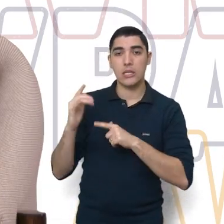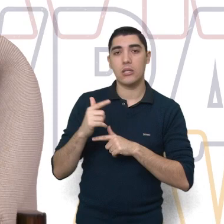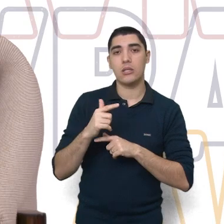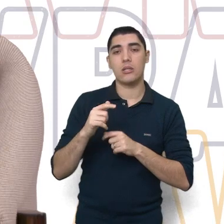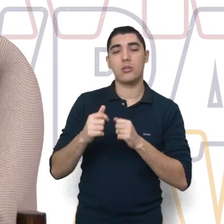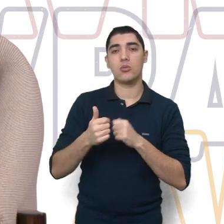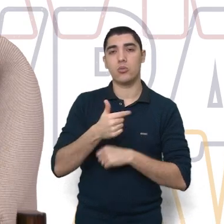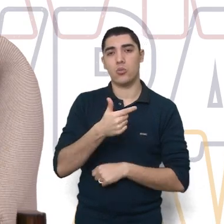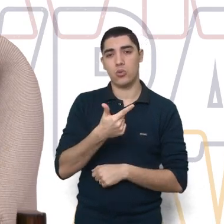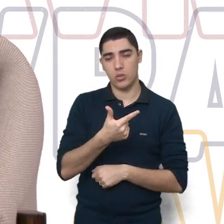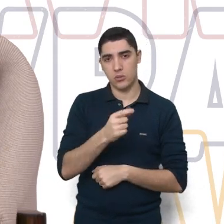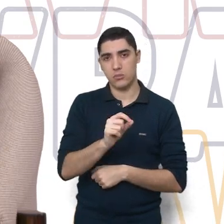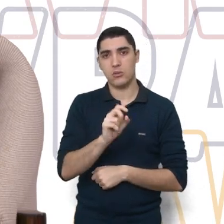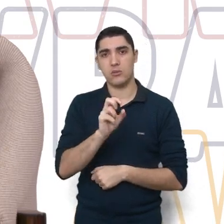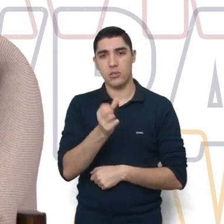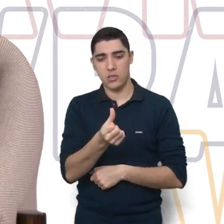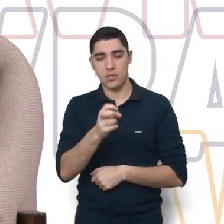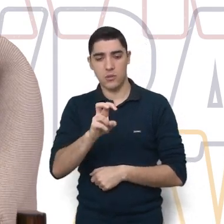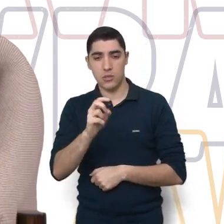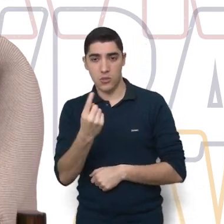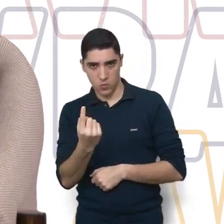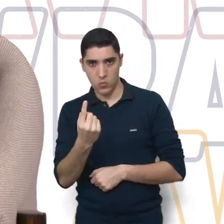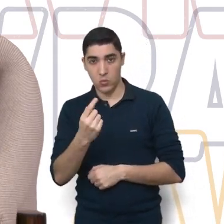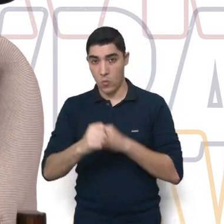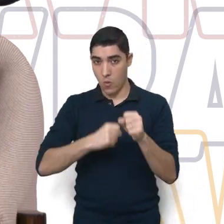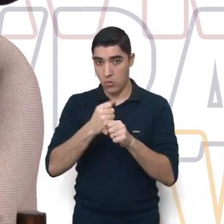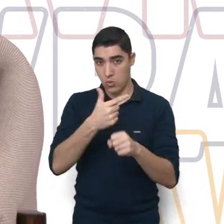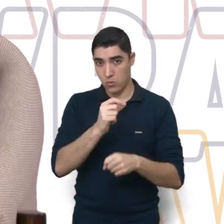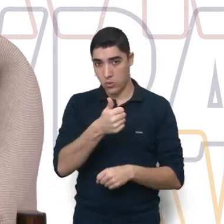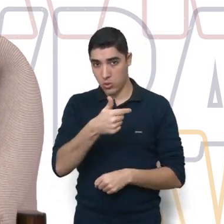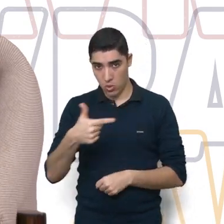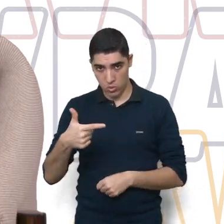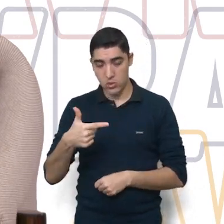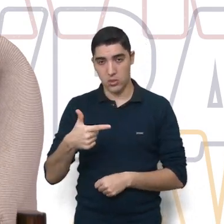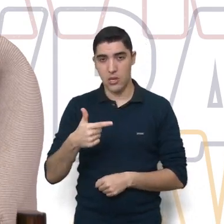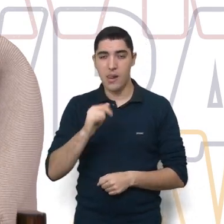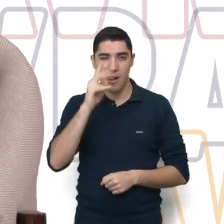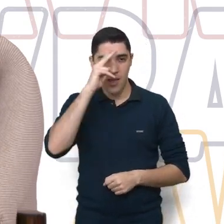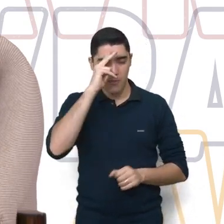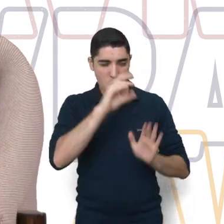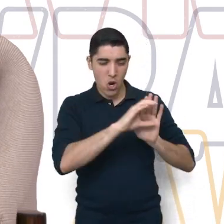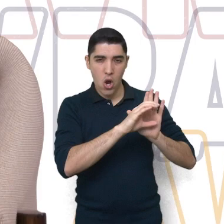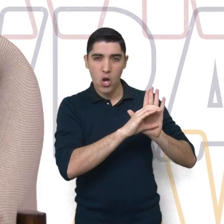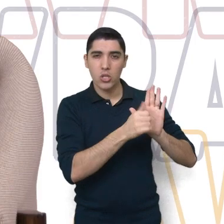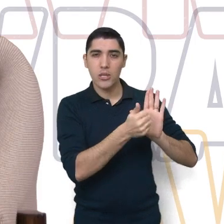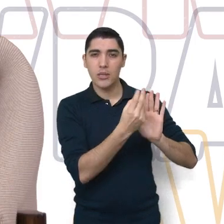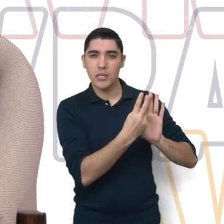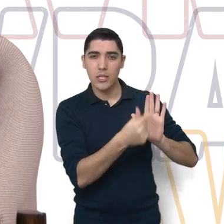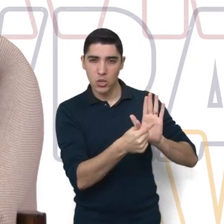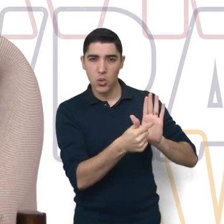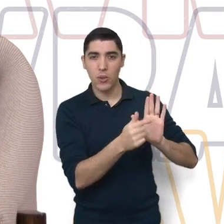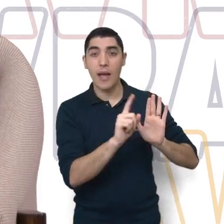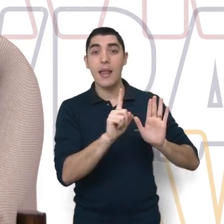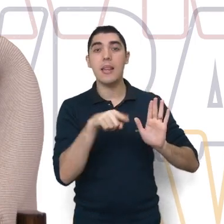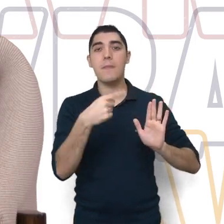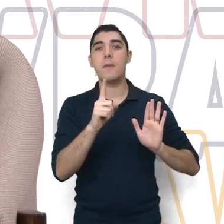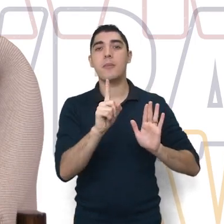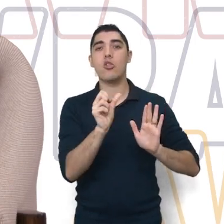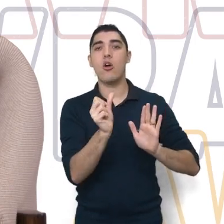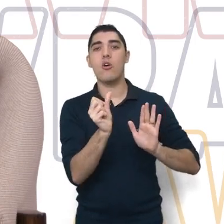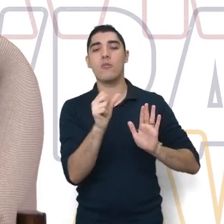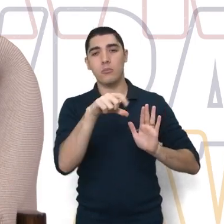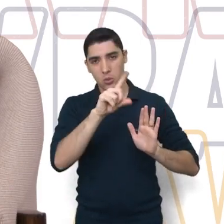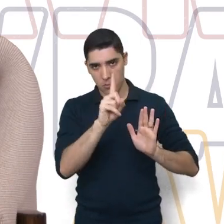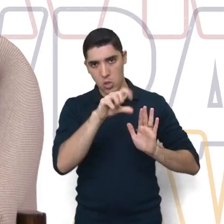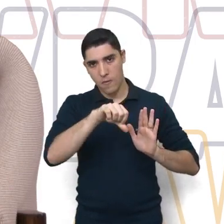12.651 2012 aquele código de 32 aí 64 ele tem uma revisão e aí